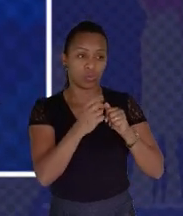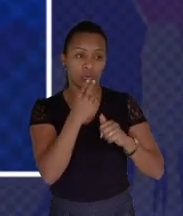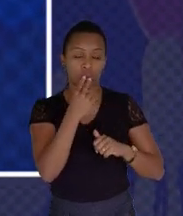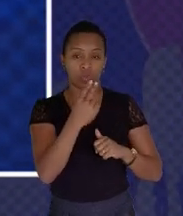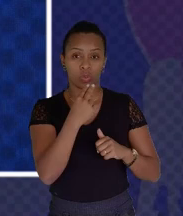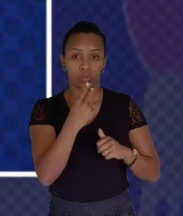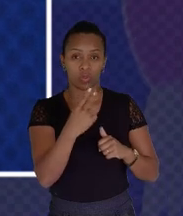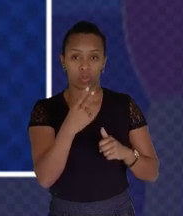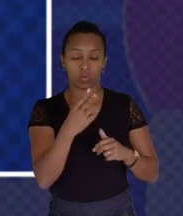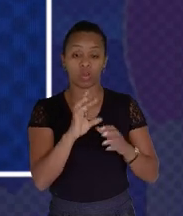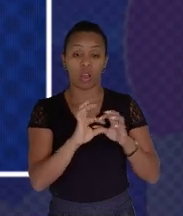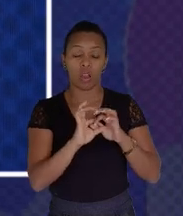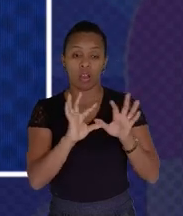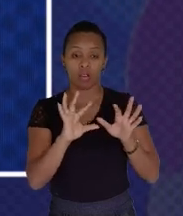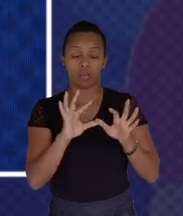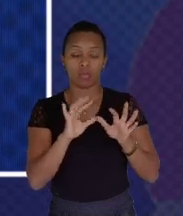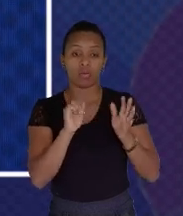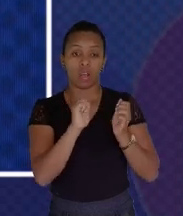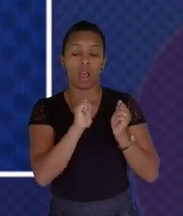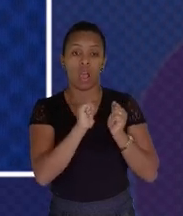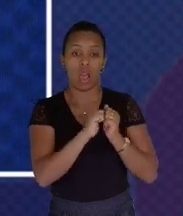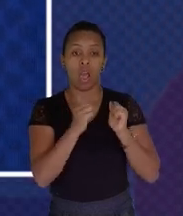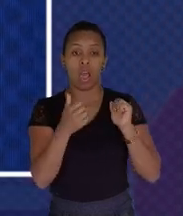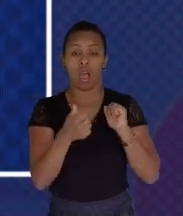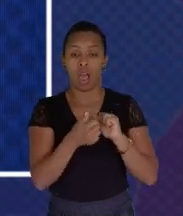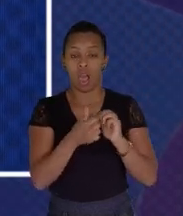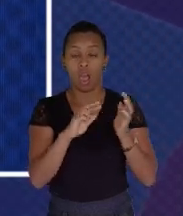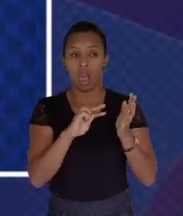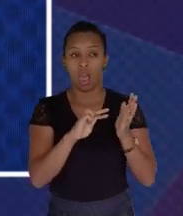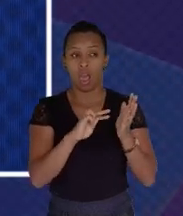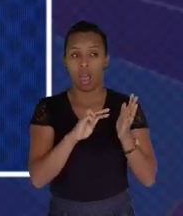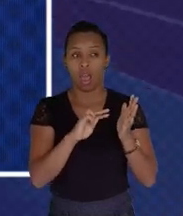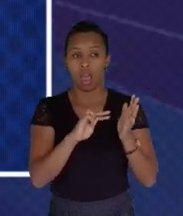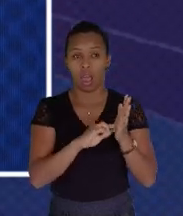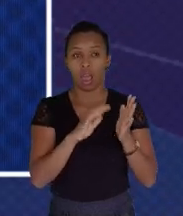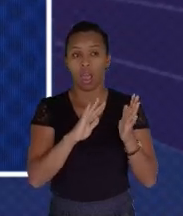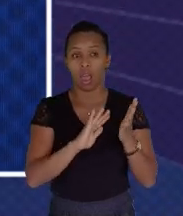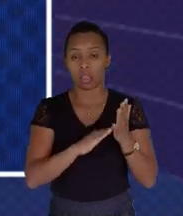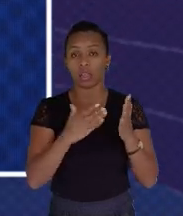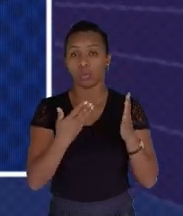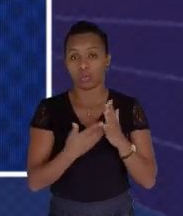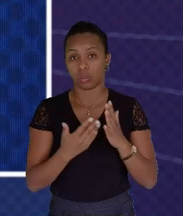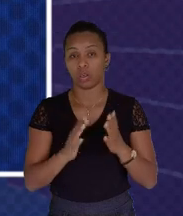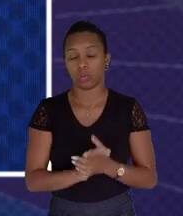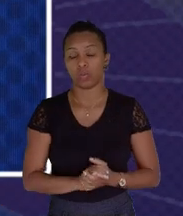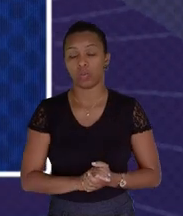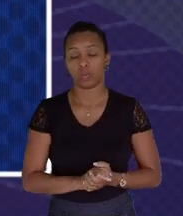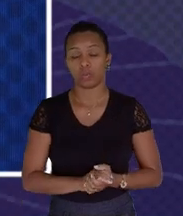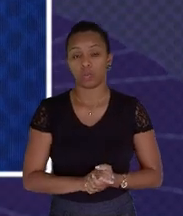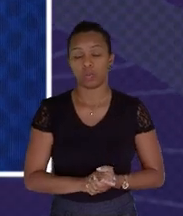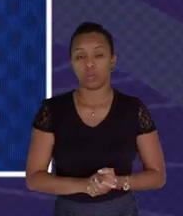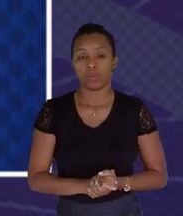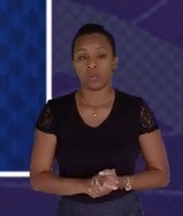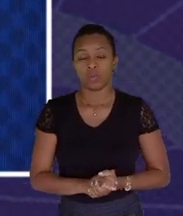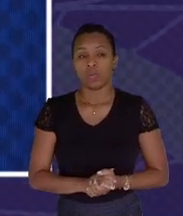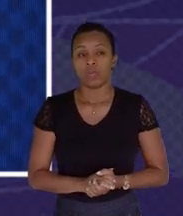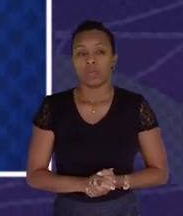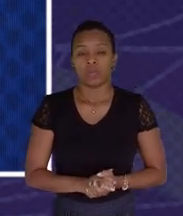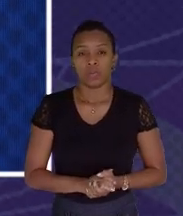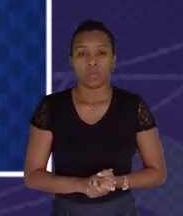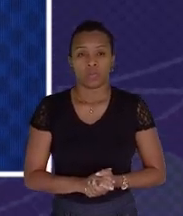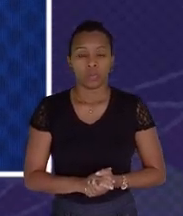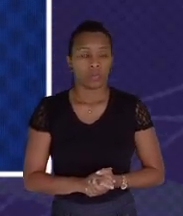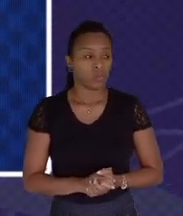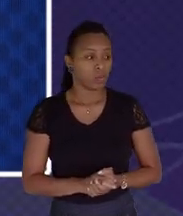temos à disposição a tradução simultânea e também quem não está nos assistindo. Ok? Então, vamos lá, gente. Governança e